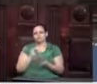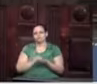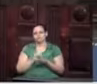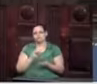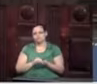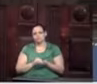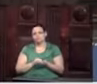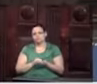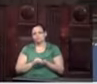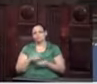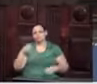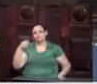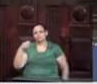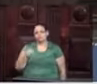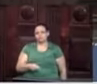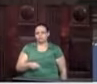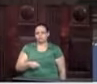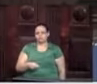imposta